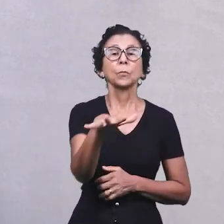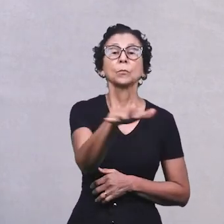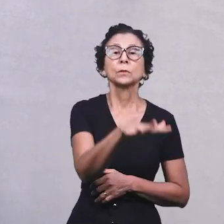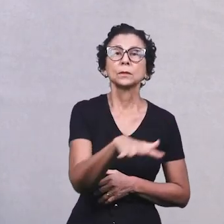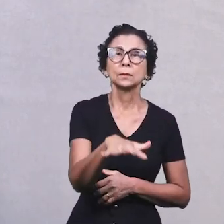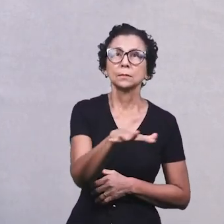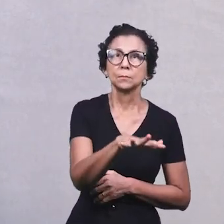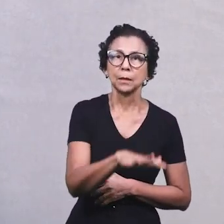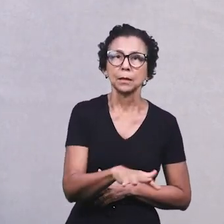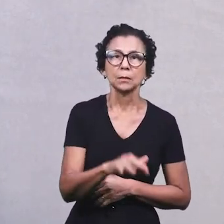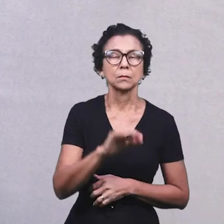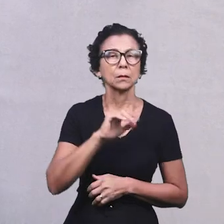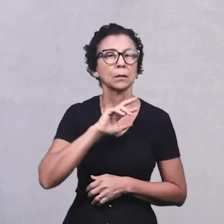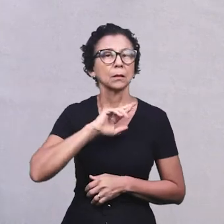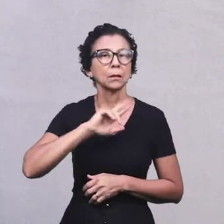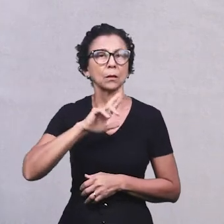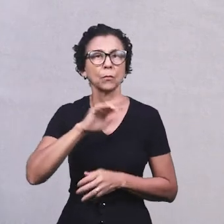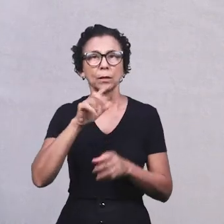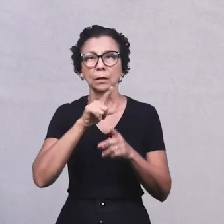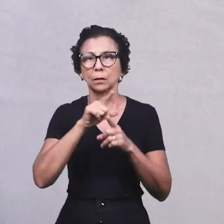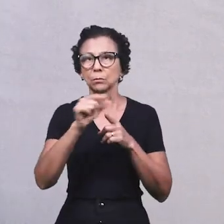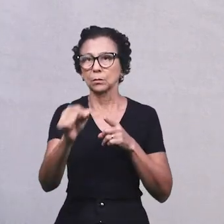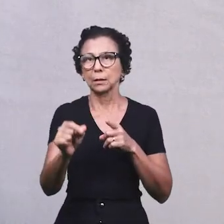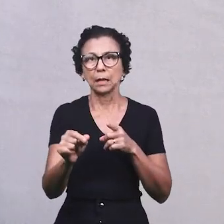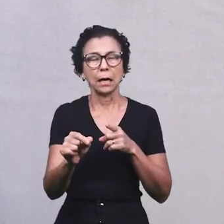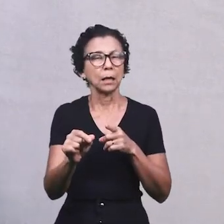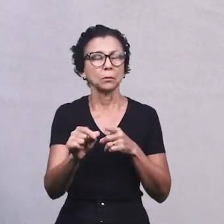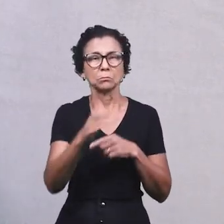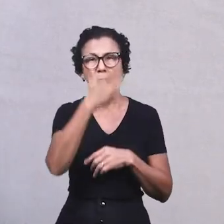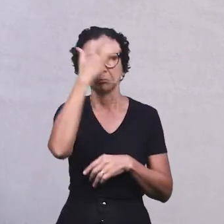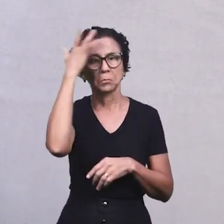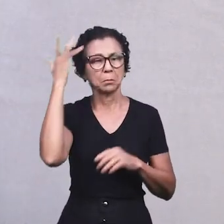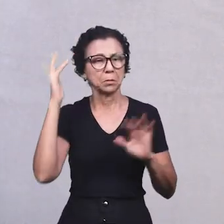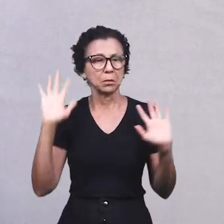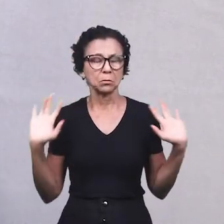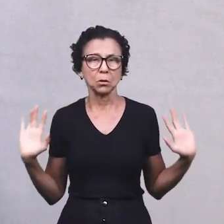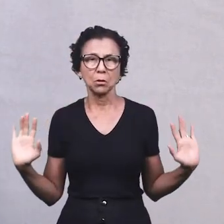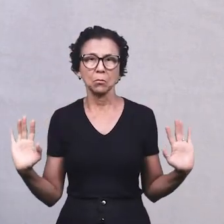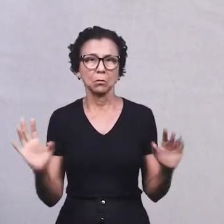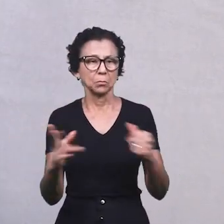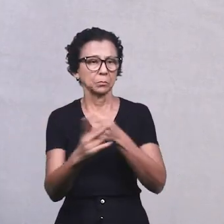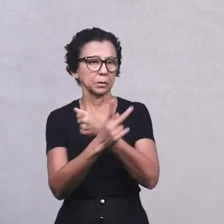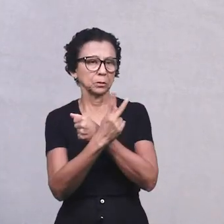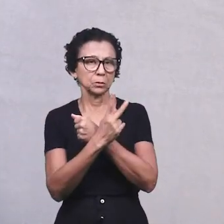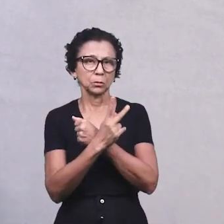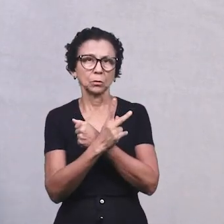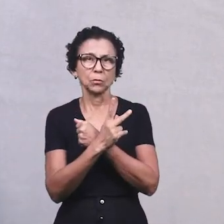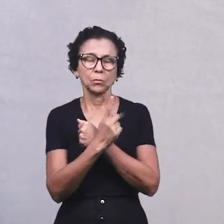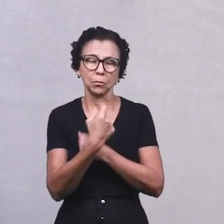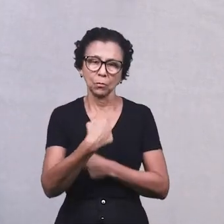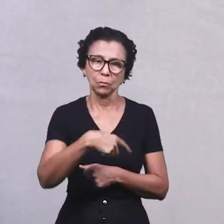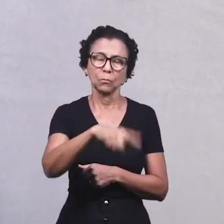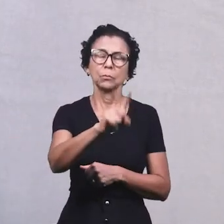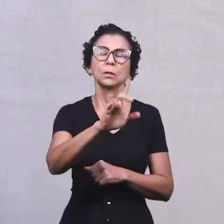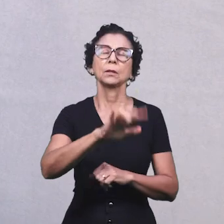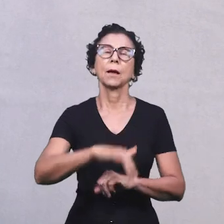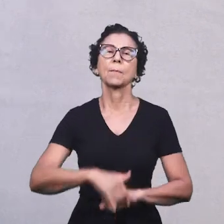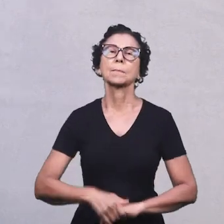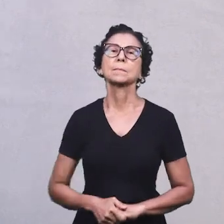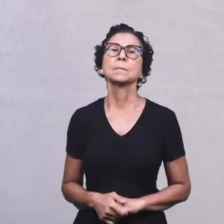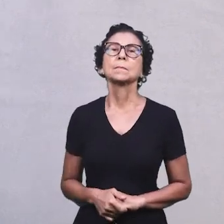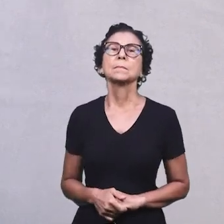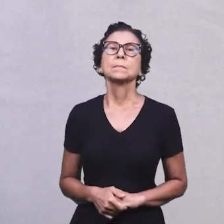um espaço que a princípio não era alugado, era um espaço cedido ali, que não estava em funcionamento, então eu fui trabalhar